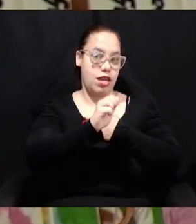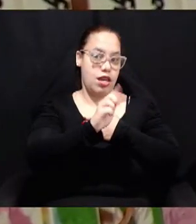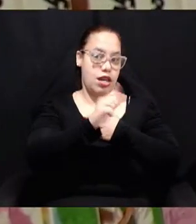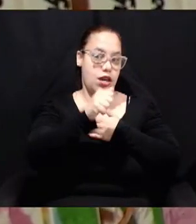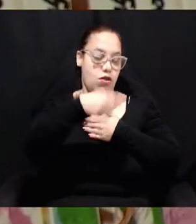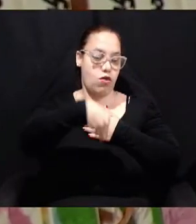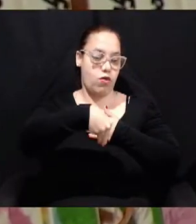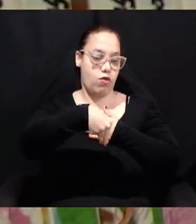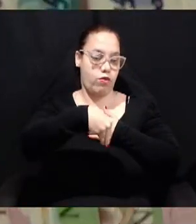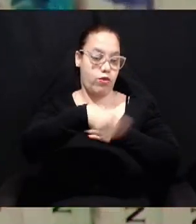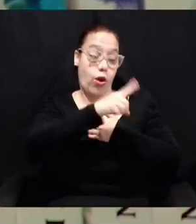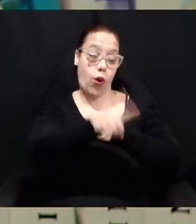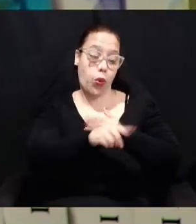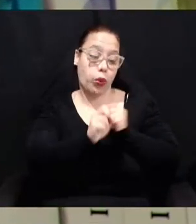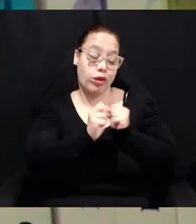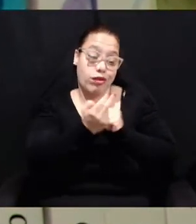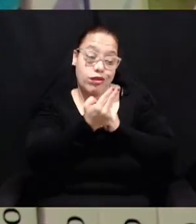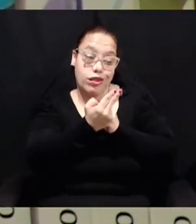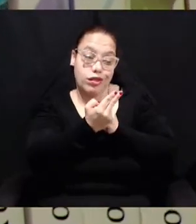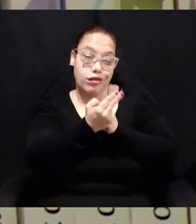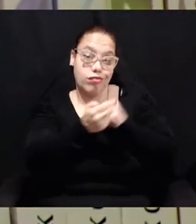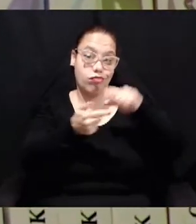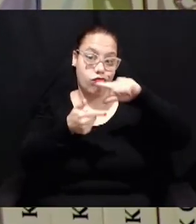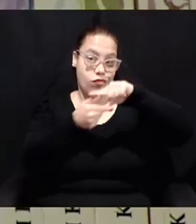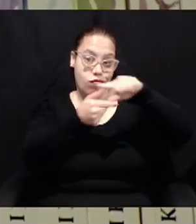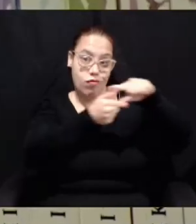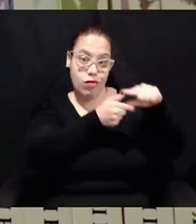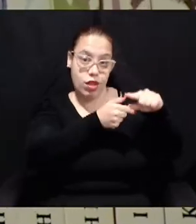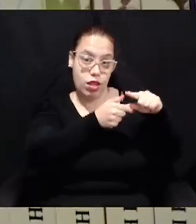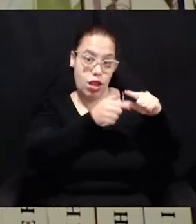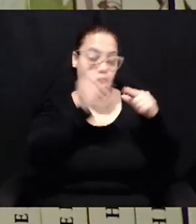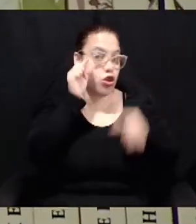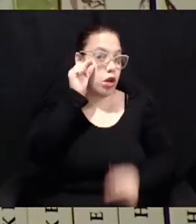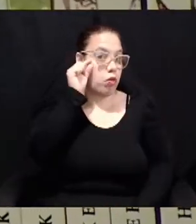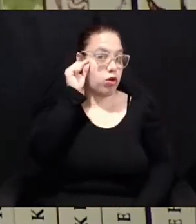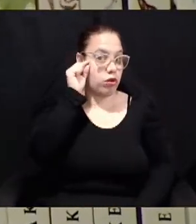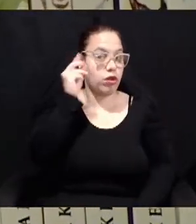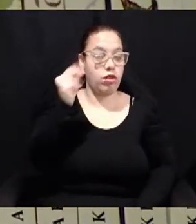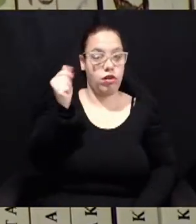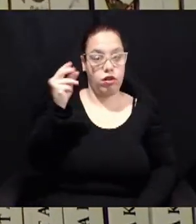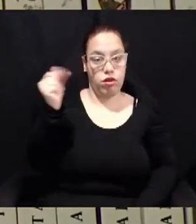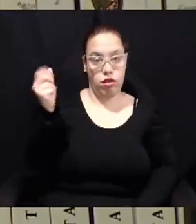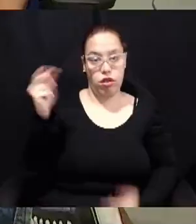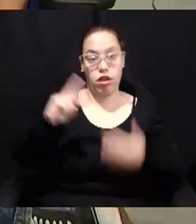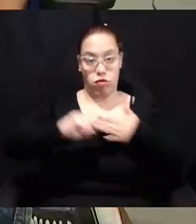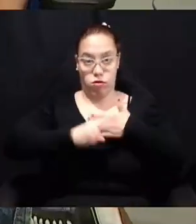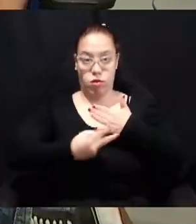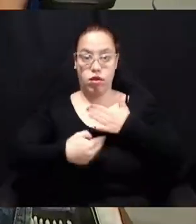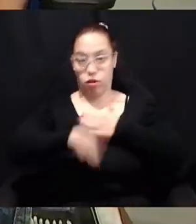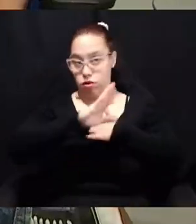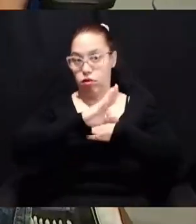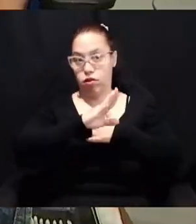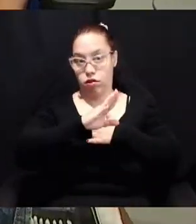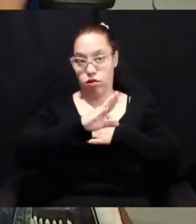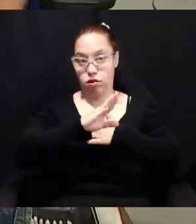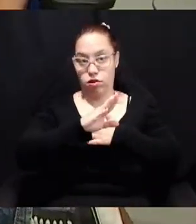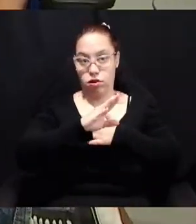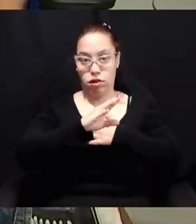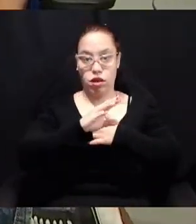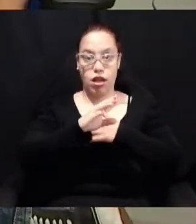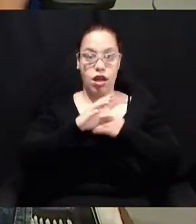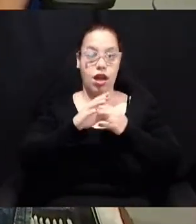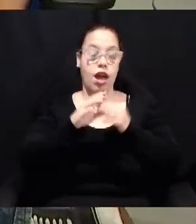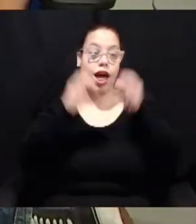ou seja, os quadrinhos mais japoneses, mais orientais, impactaram mais do que no caso do Disney, né? Que é a geração,